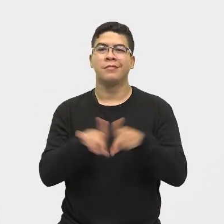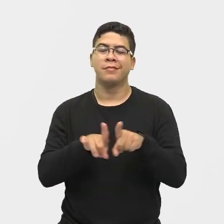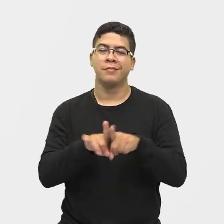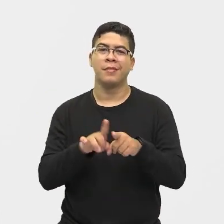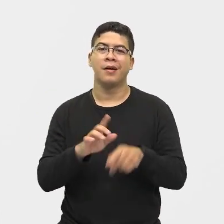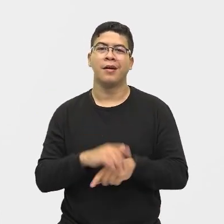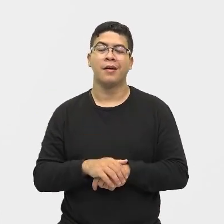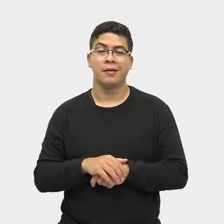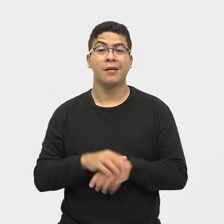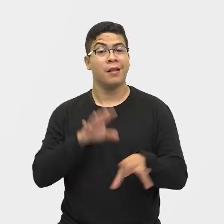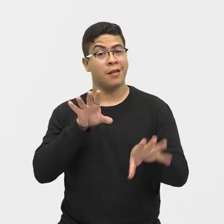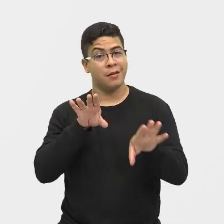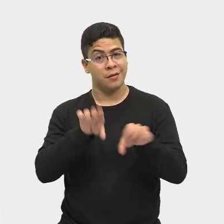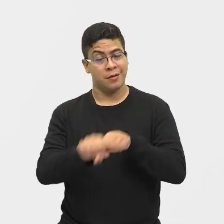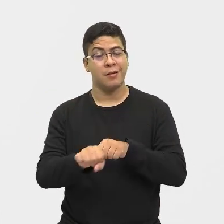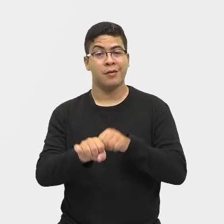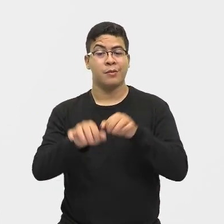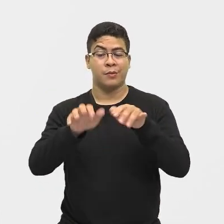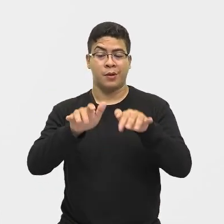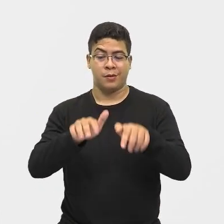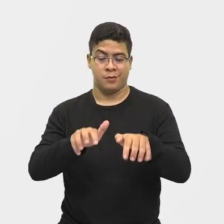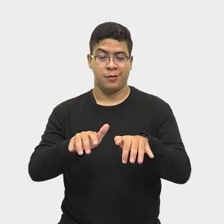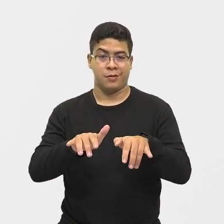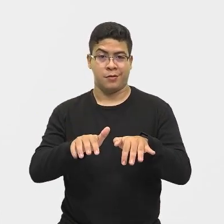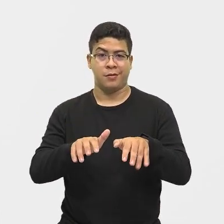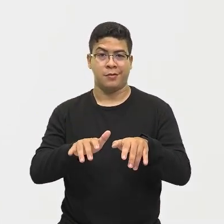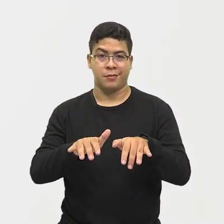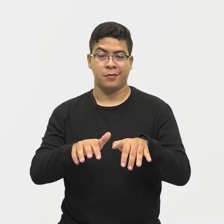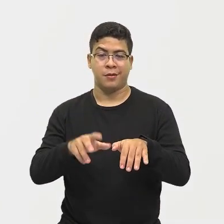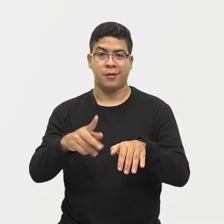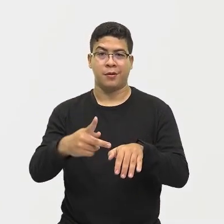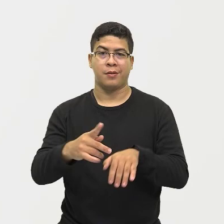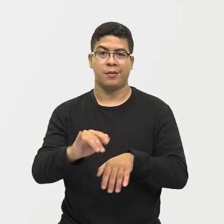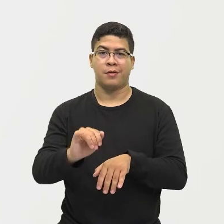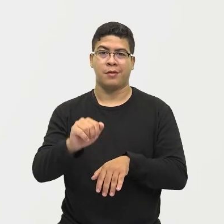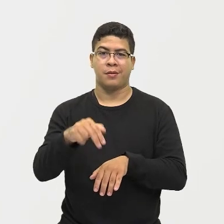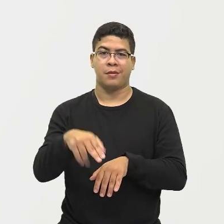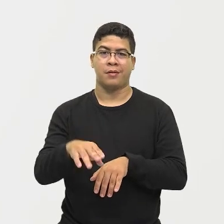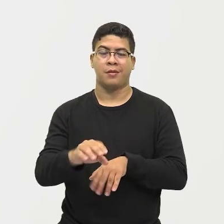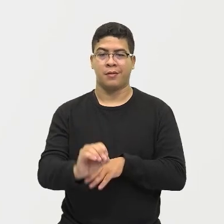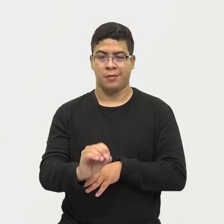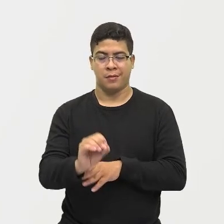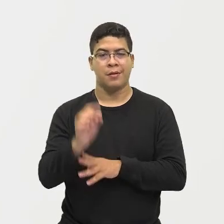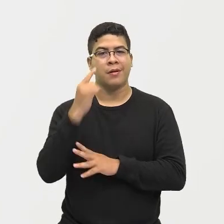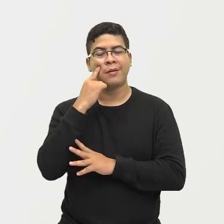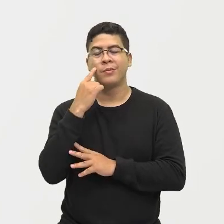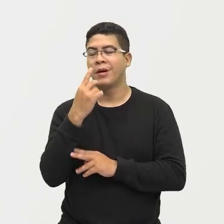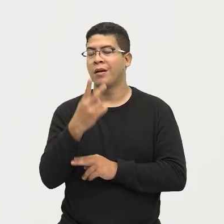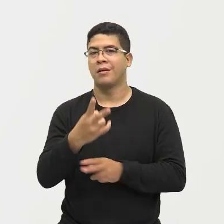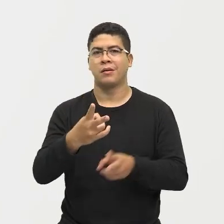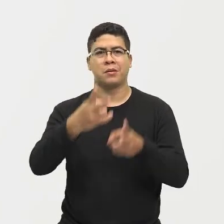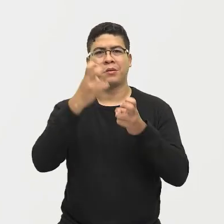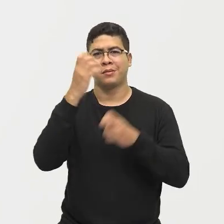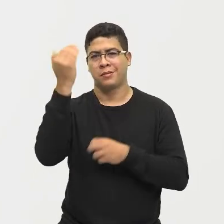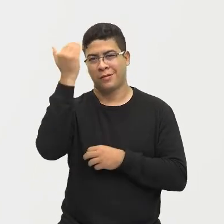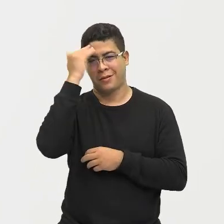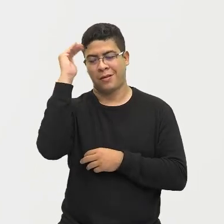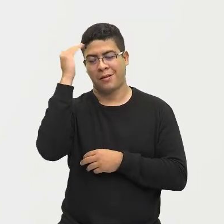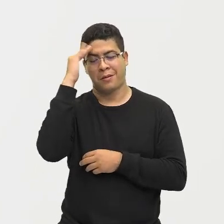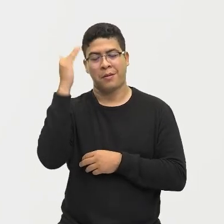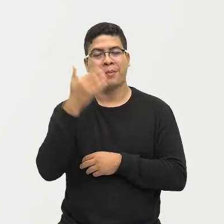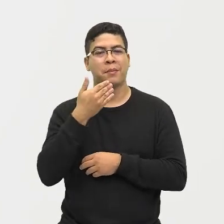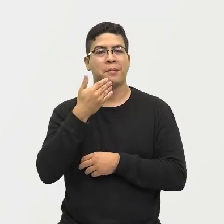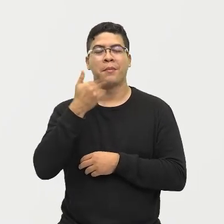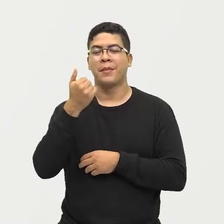formado em piano, na tentativa de compreender melhor a essência do país. A língua brasileira era